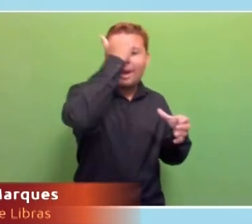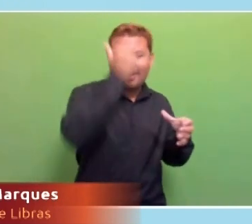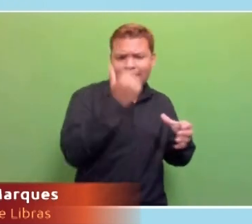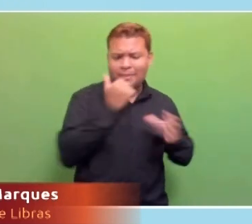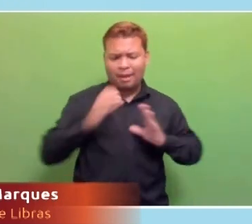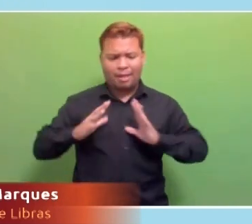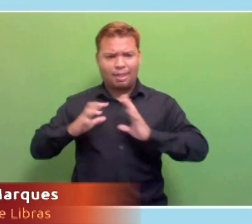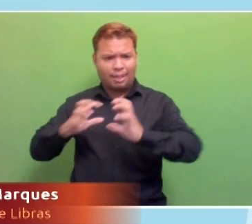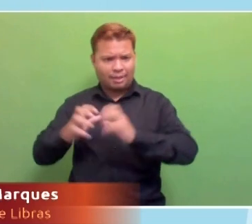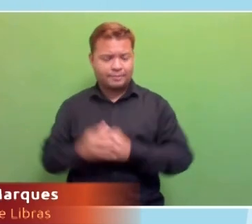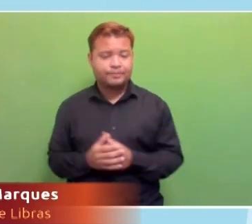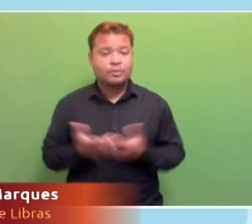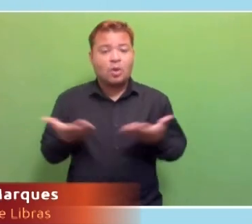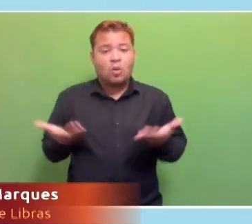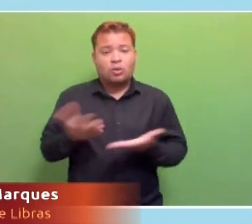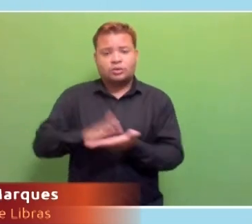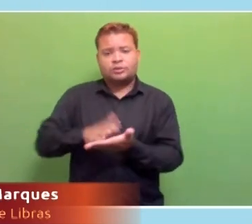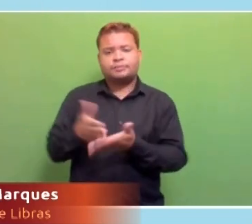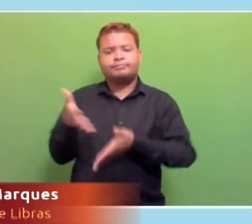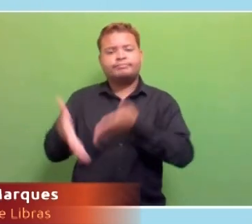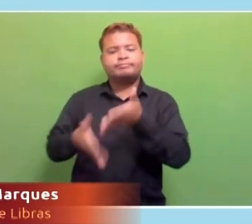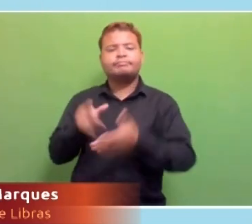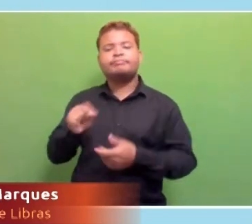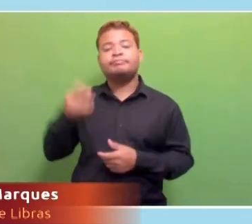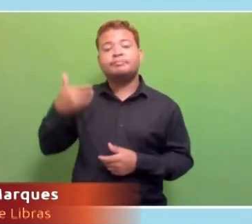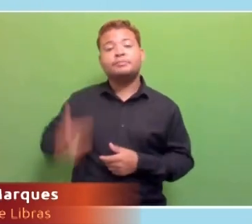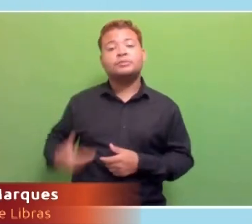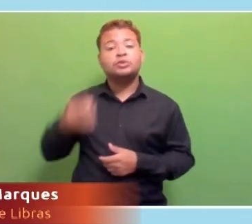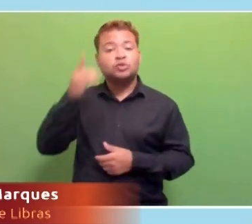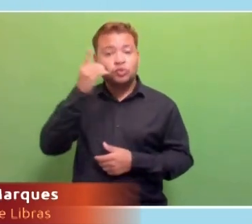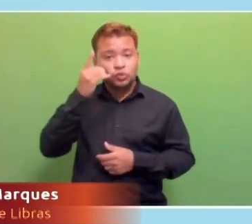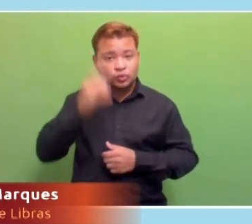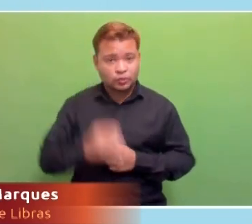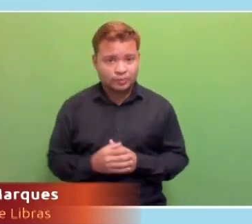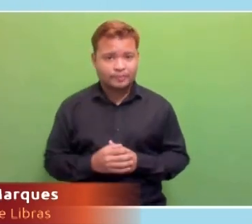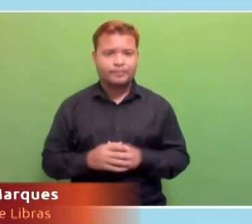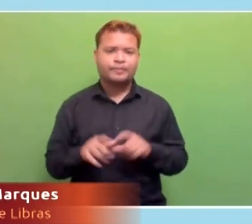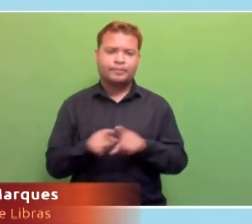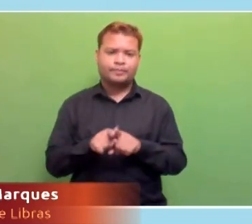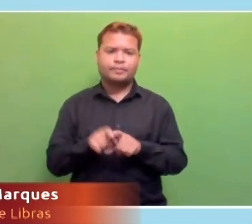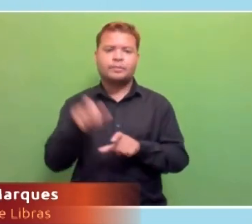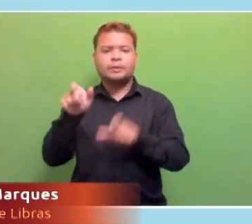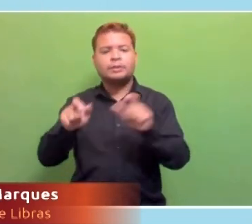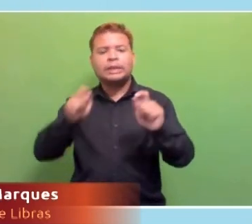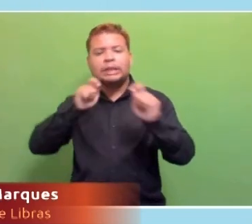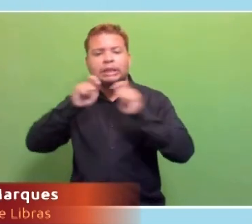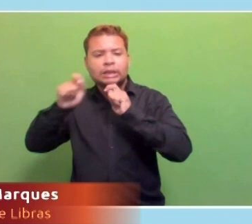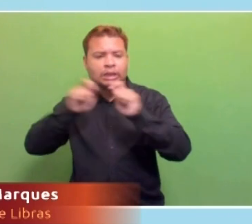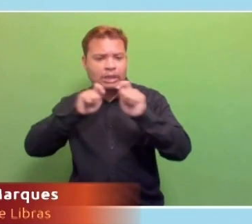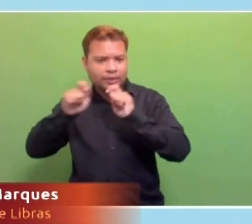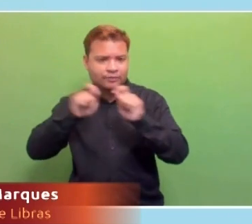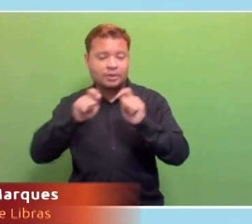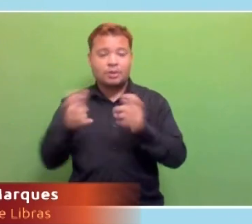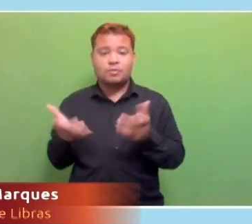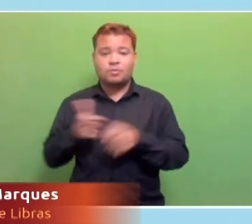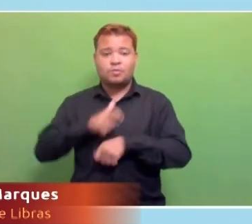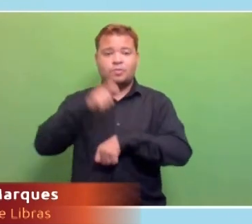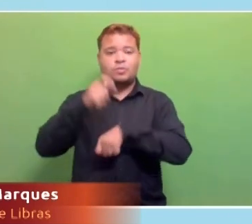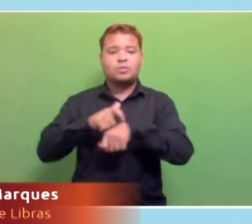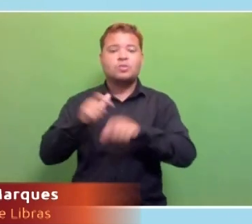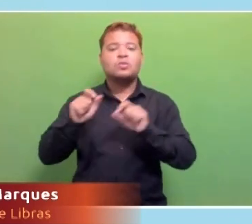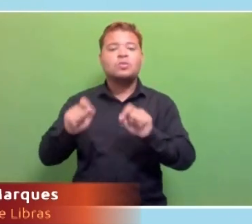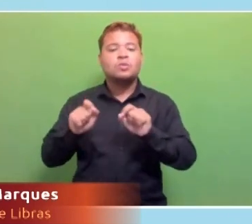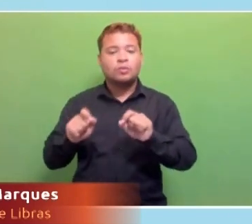nesse programa é o Diogo Marques. E os nossos entrevistados durante esse momento são